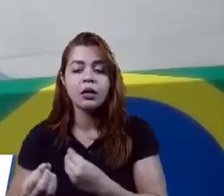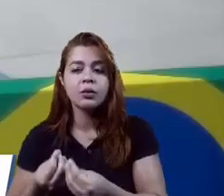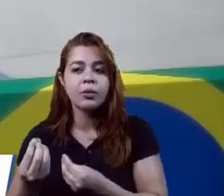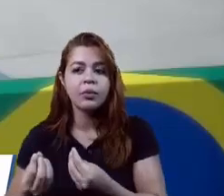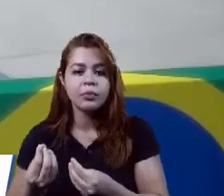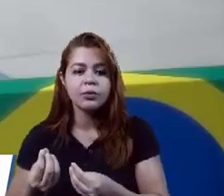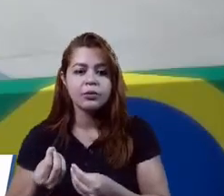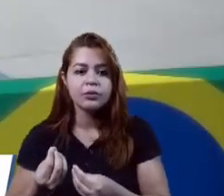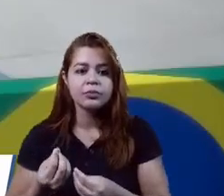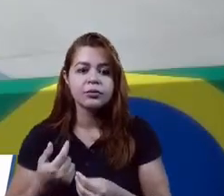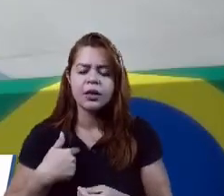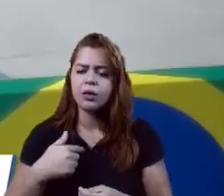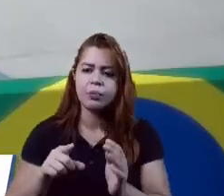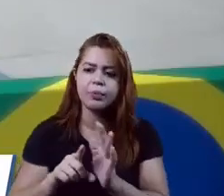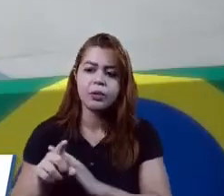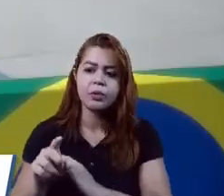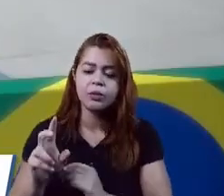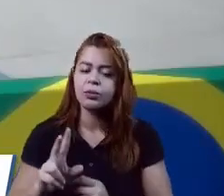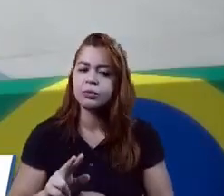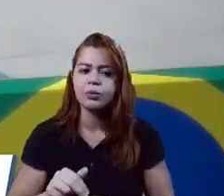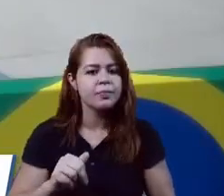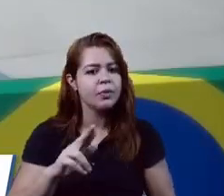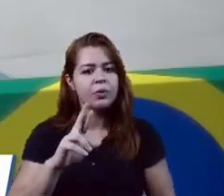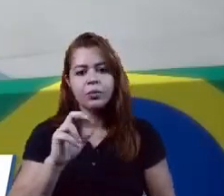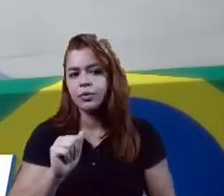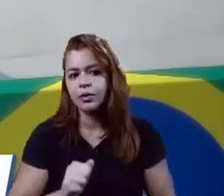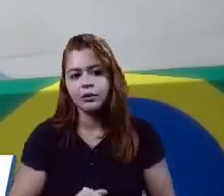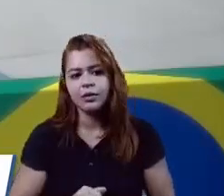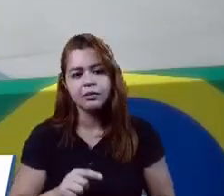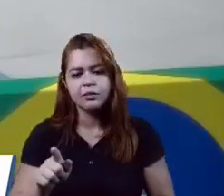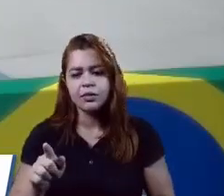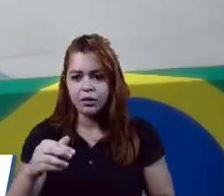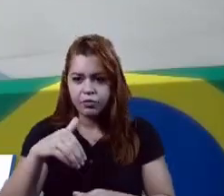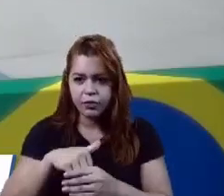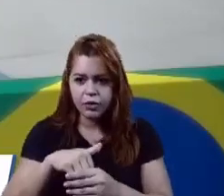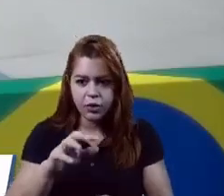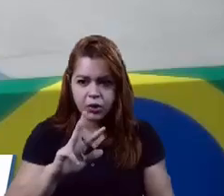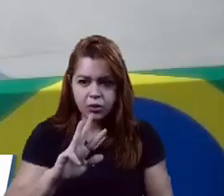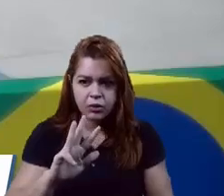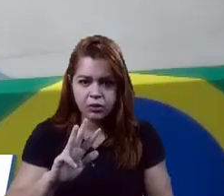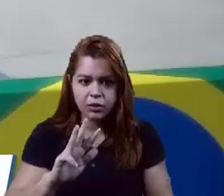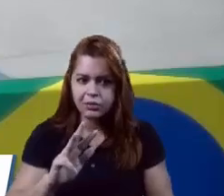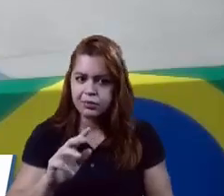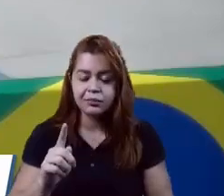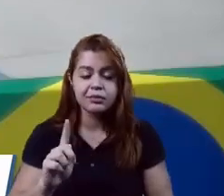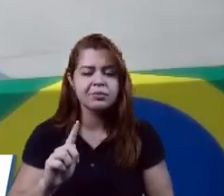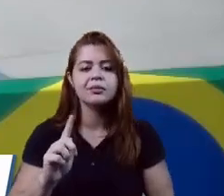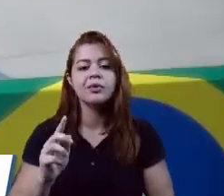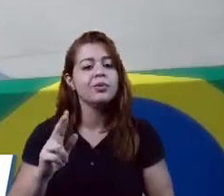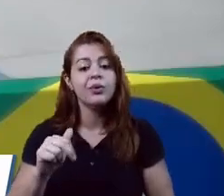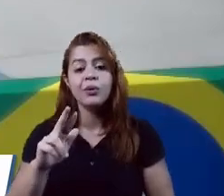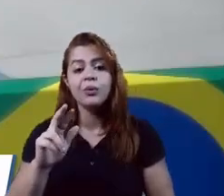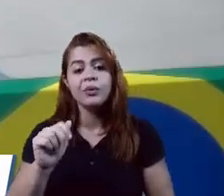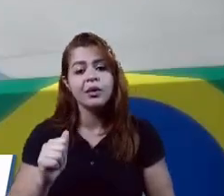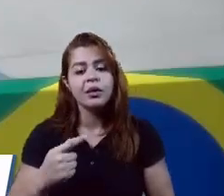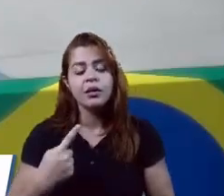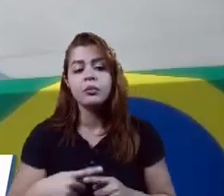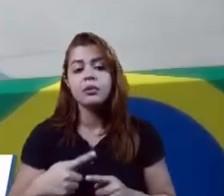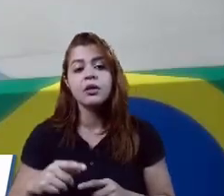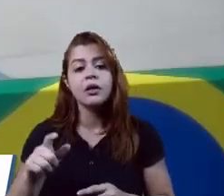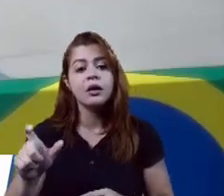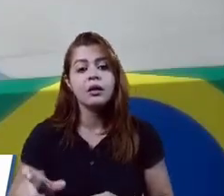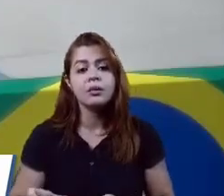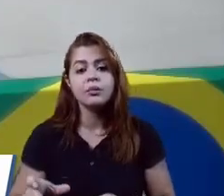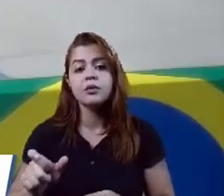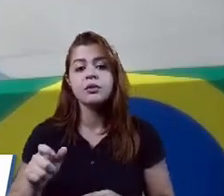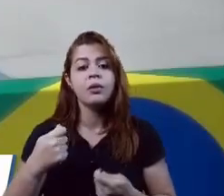votou no Lula? Nunca fiz assim. E nunca vou fazer. Porque a necessidade da pessoa ali independente do partido